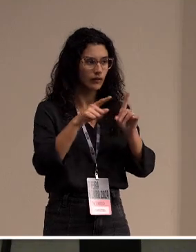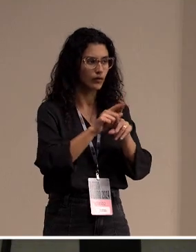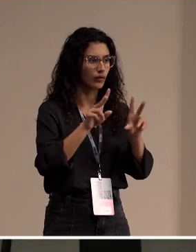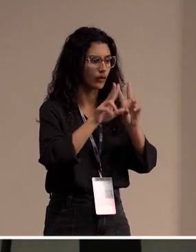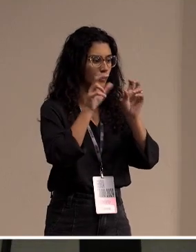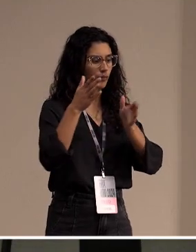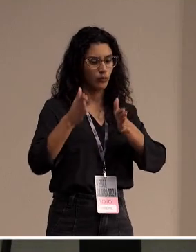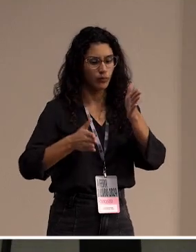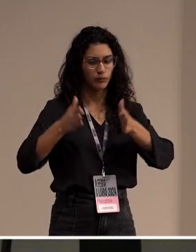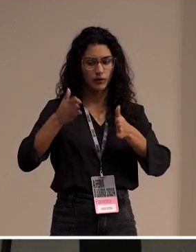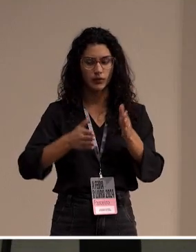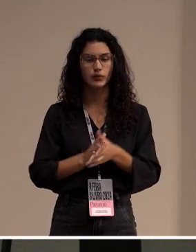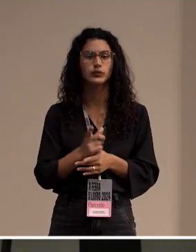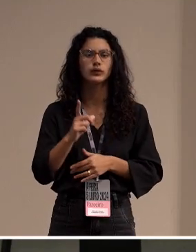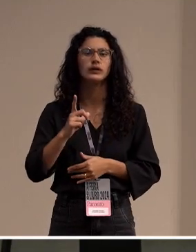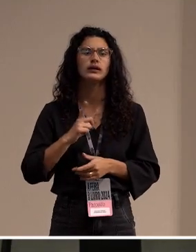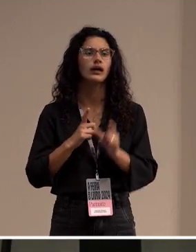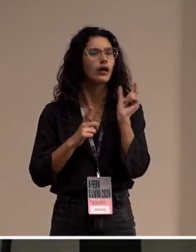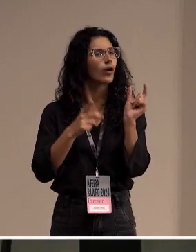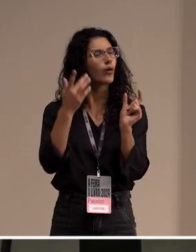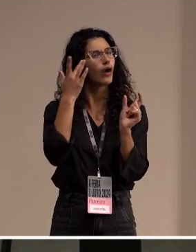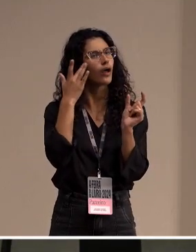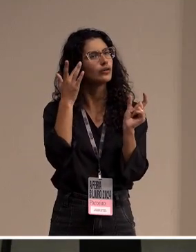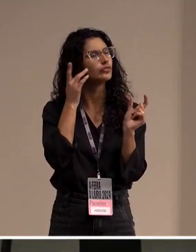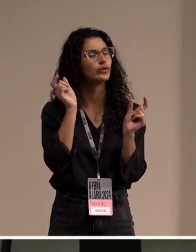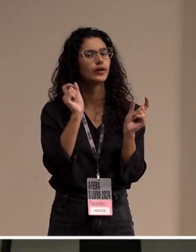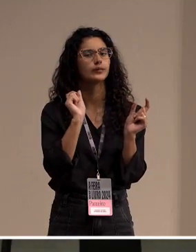sobre esse período. Tem uma coisa que eu acho que